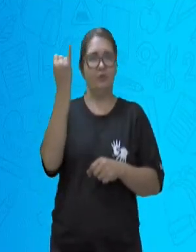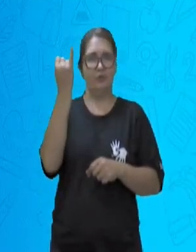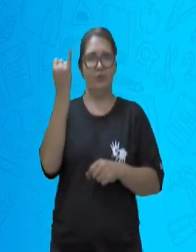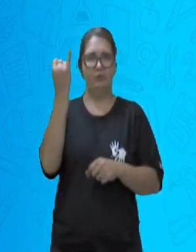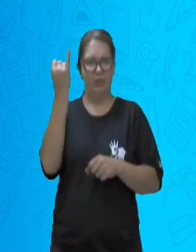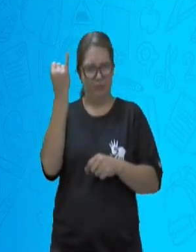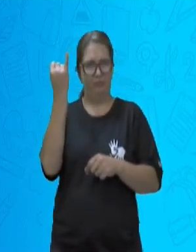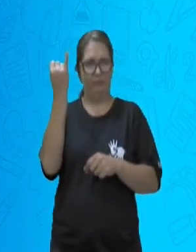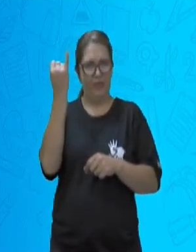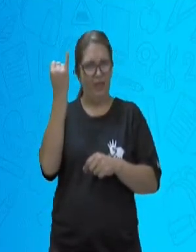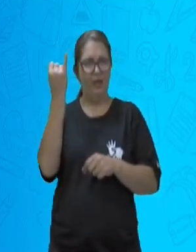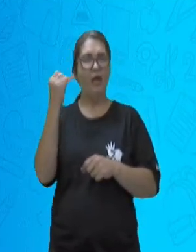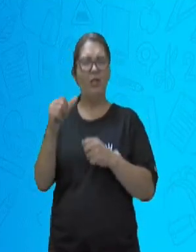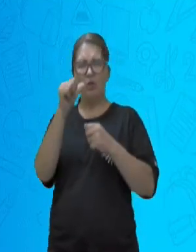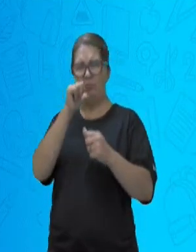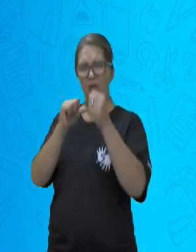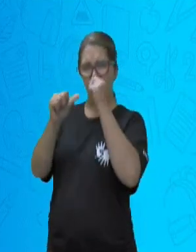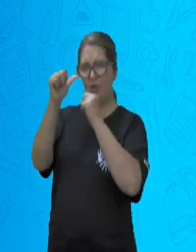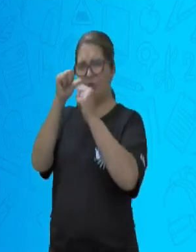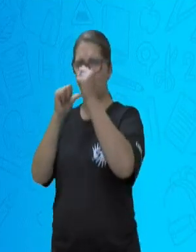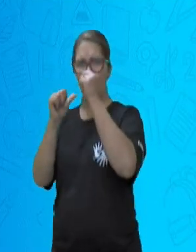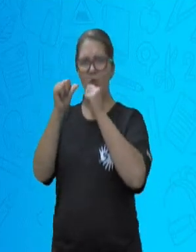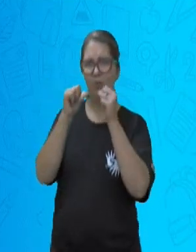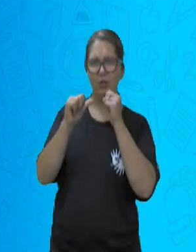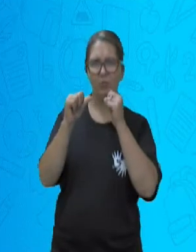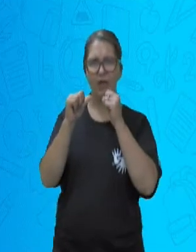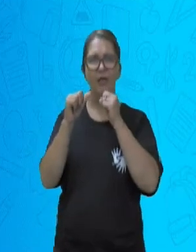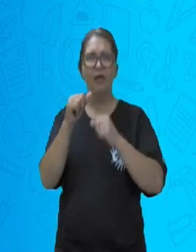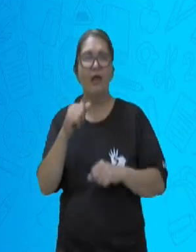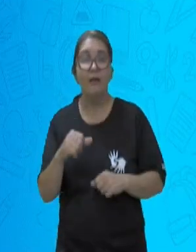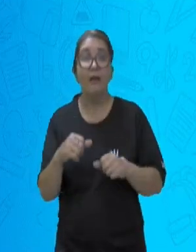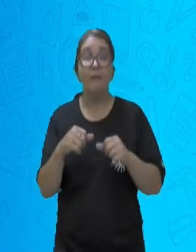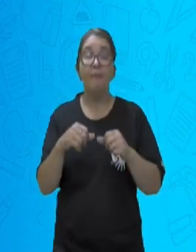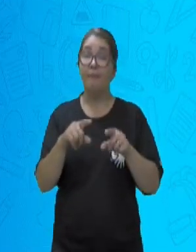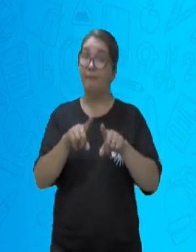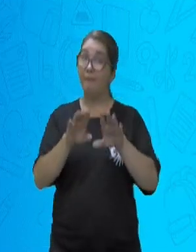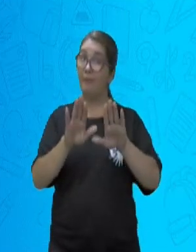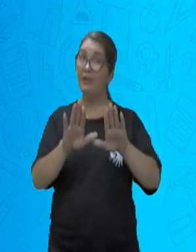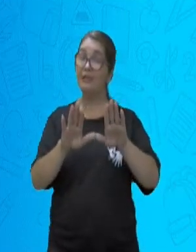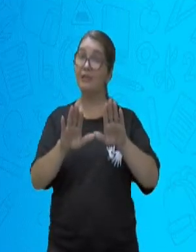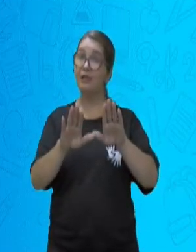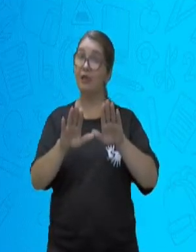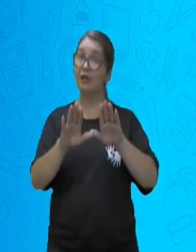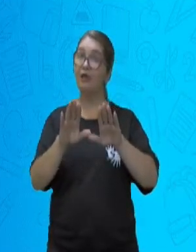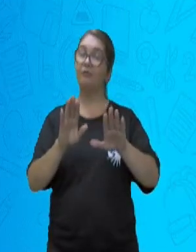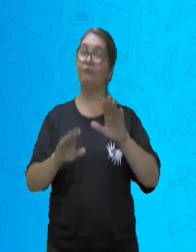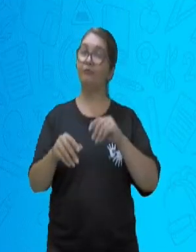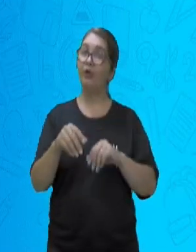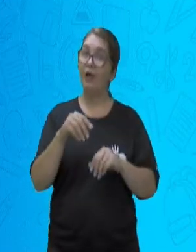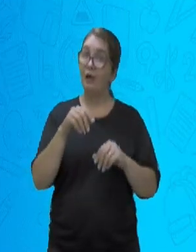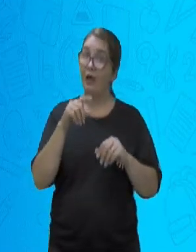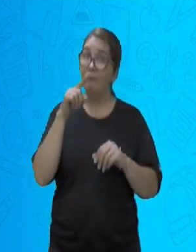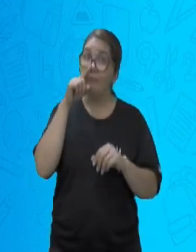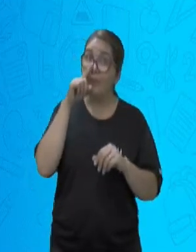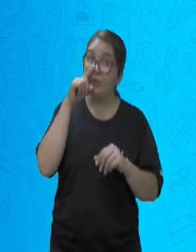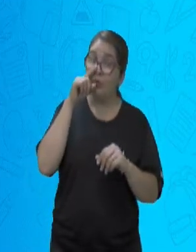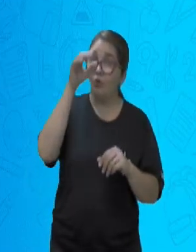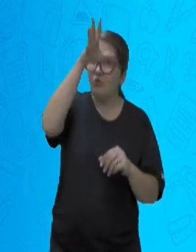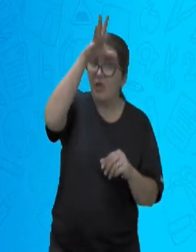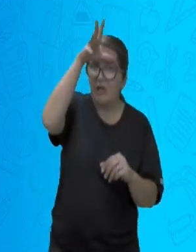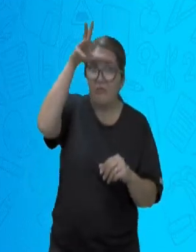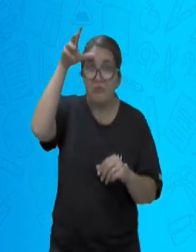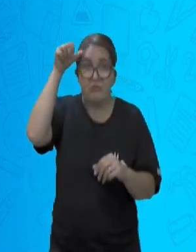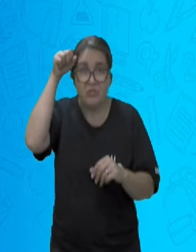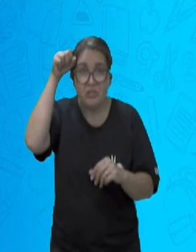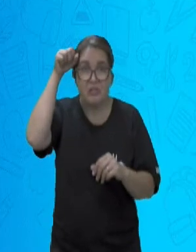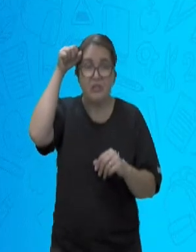refrigerante, é líquido? É líquido. Mas a água é que é importante. Ela ajuda a limpar, a purificar o nosso